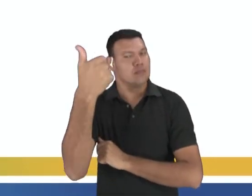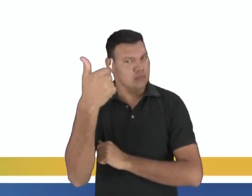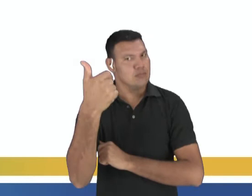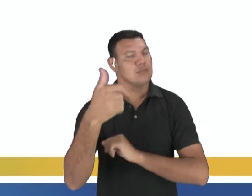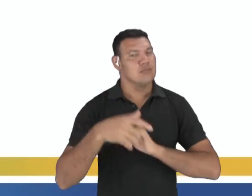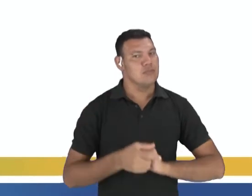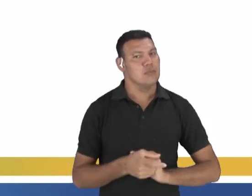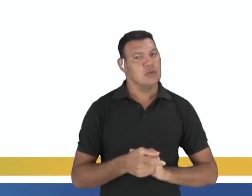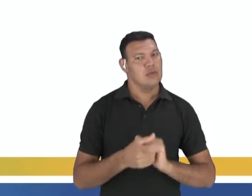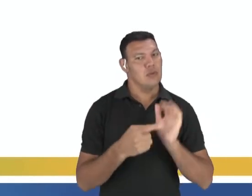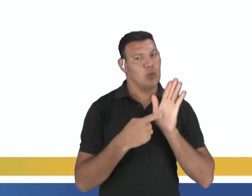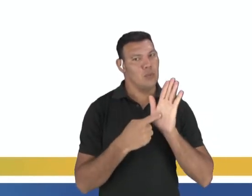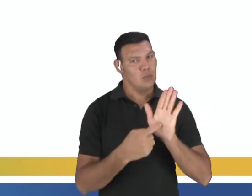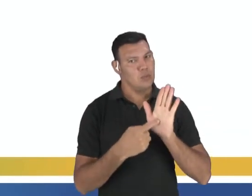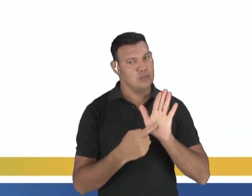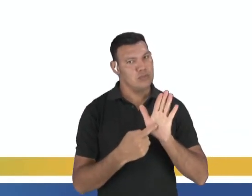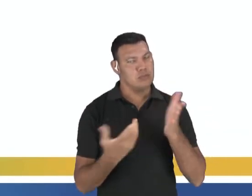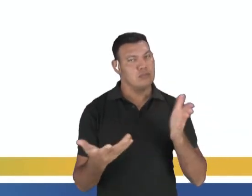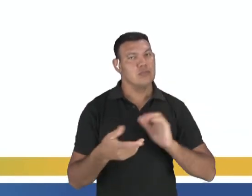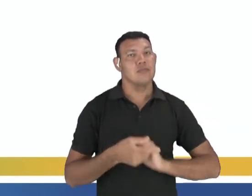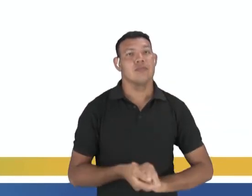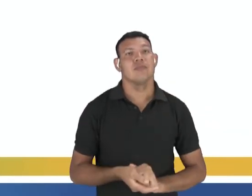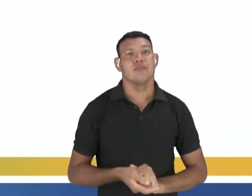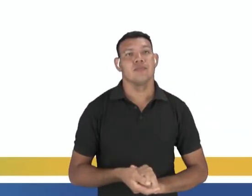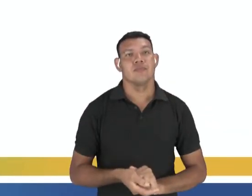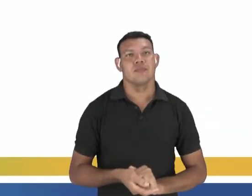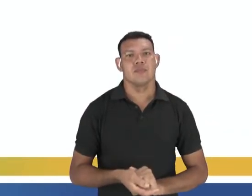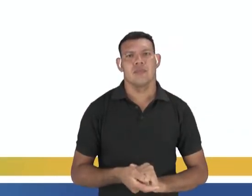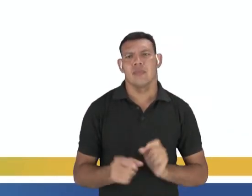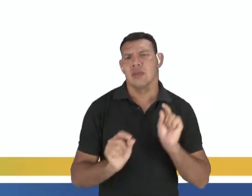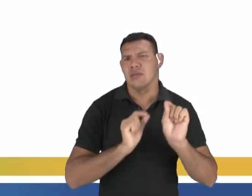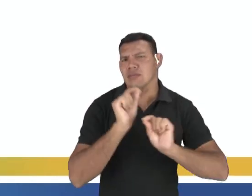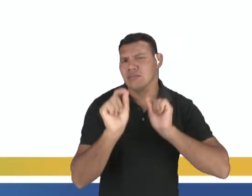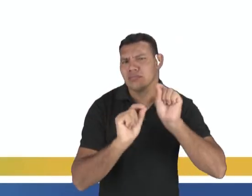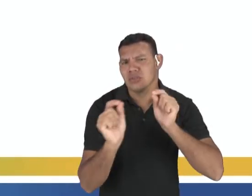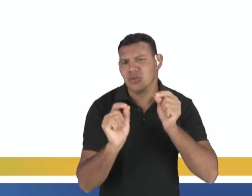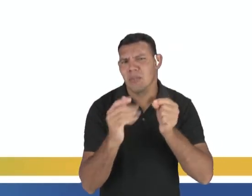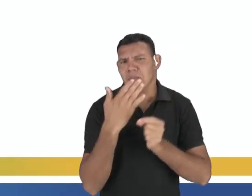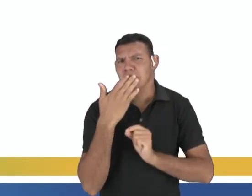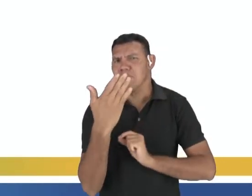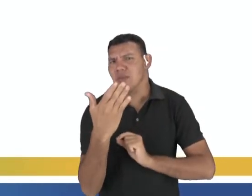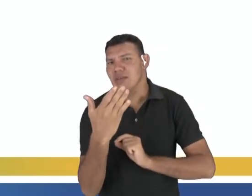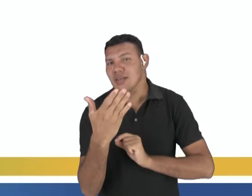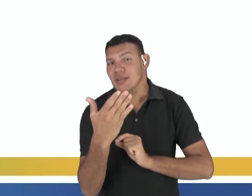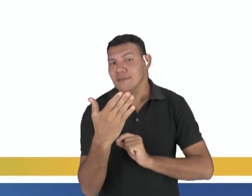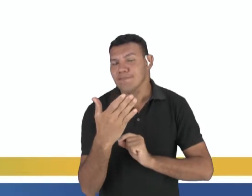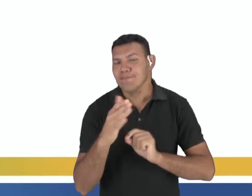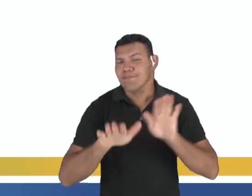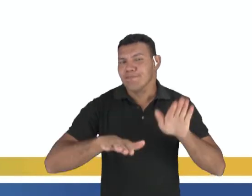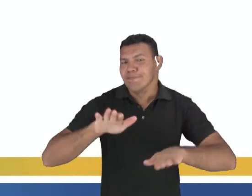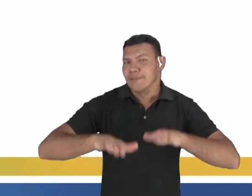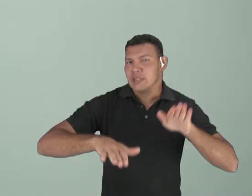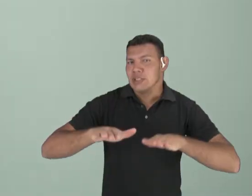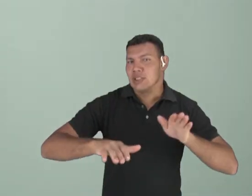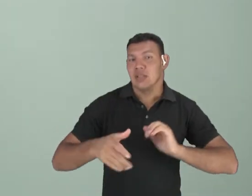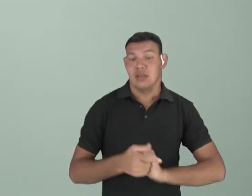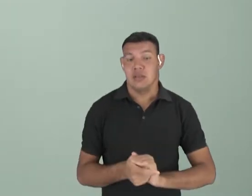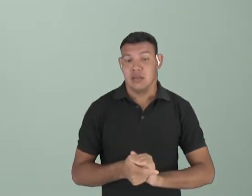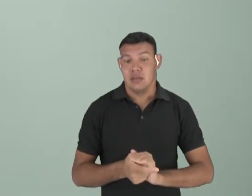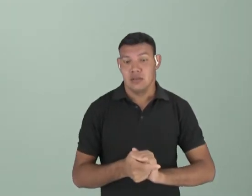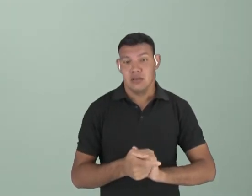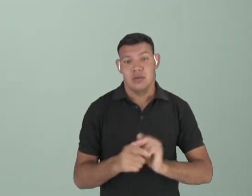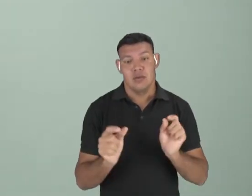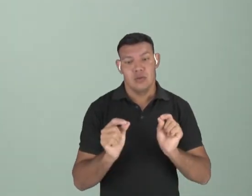seu valor gente por exemplo o que que se problema pede para mim é dependendo do objeto das suas dimensões